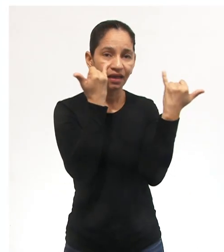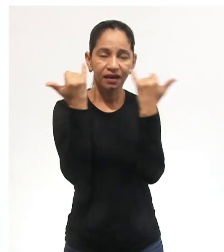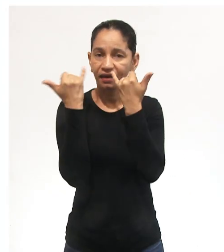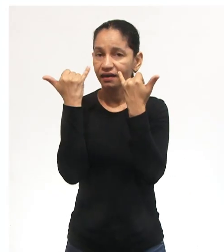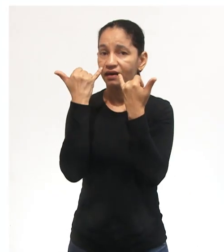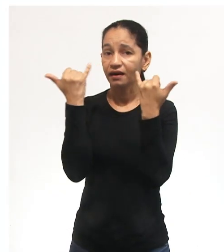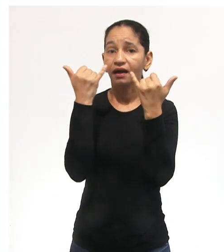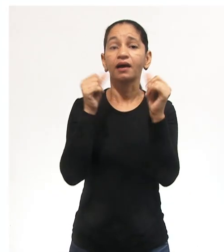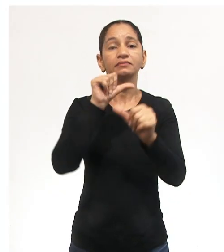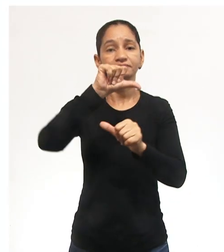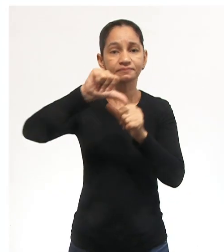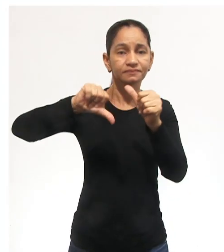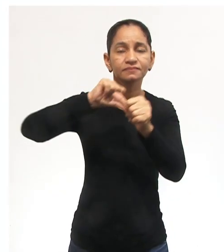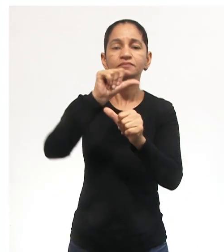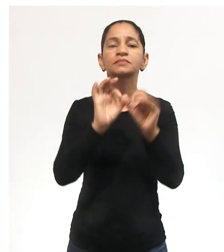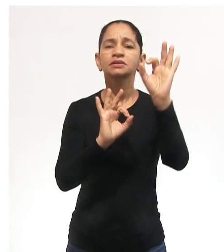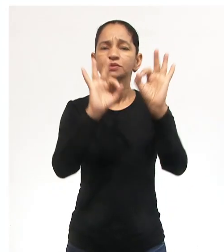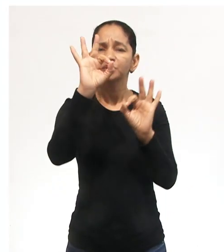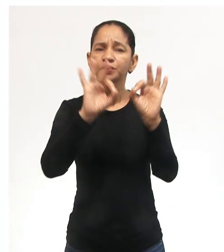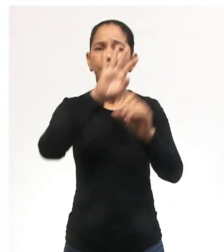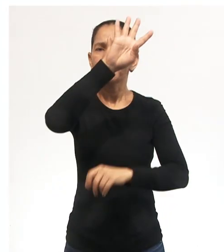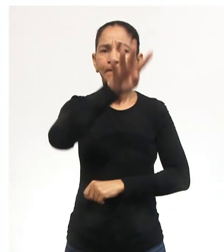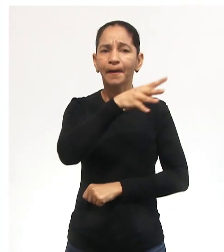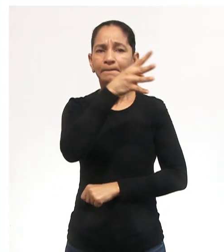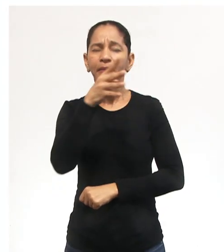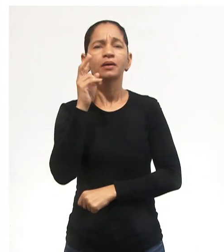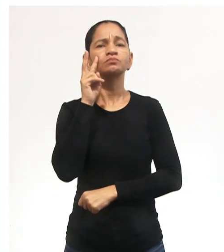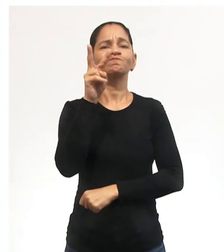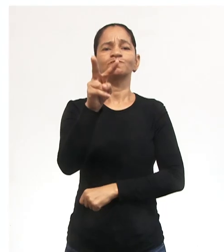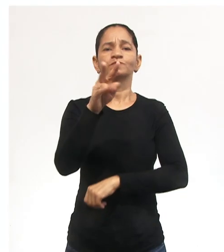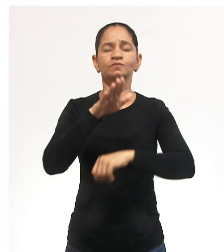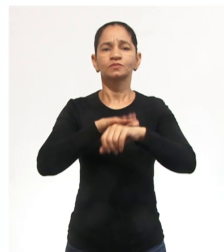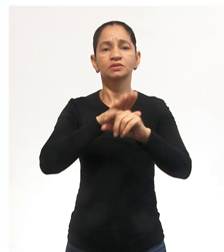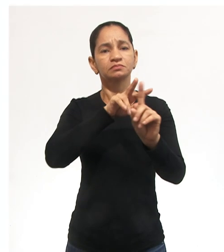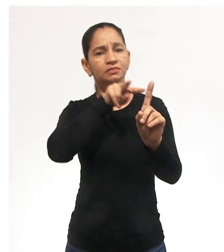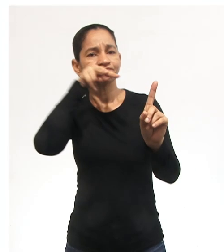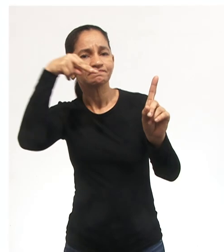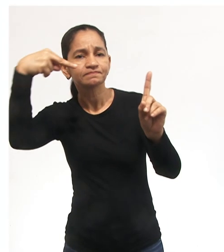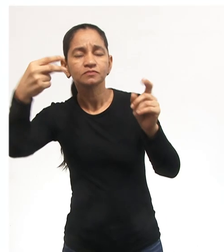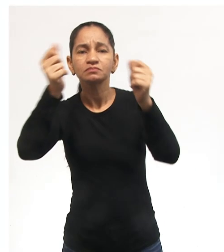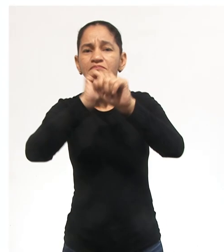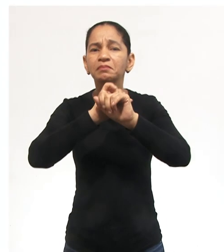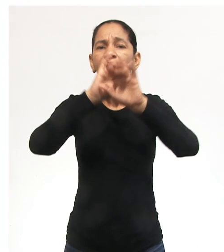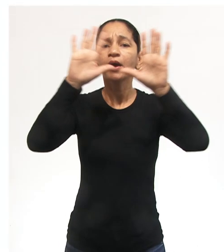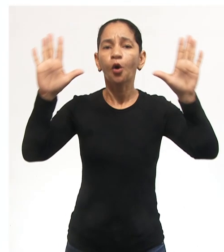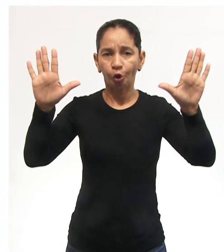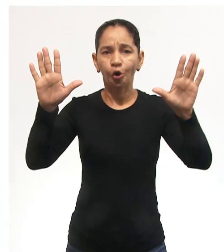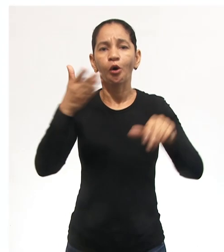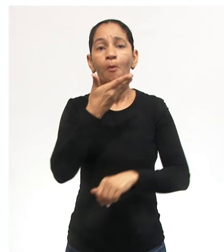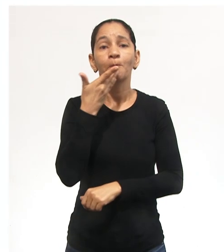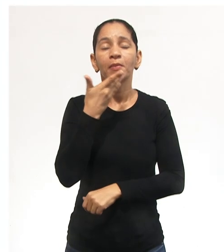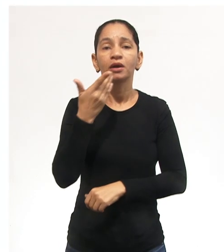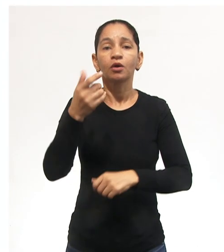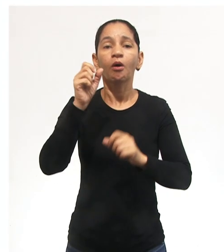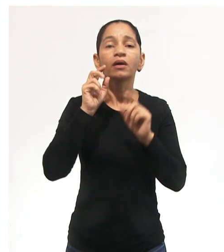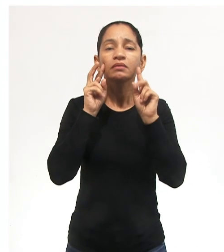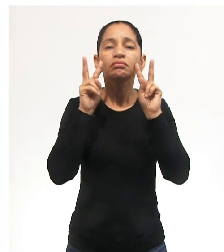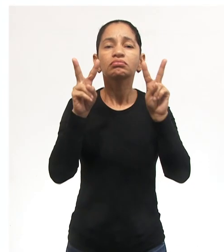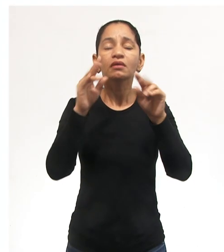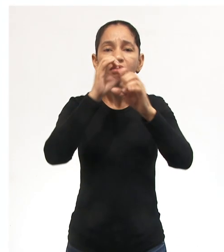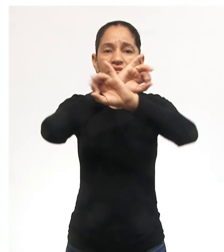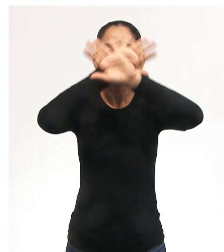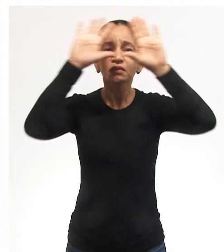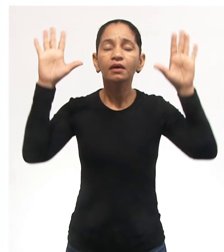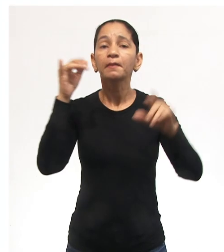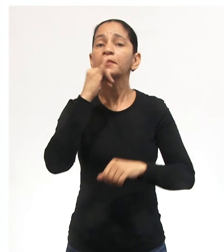né, para a tomada de decisão estratégica, porque é uma visão mais ampla do que está acontecendo, né?